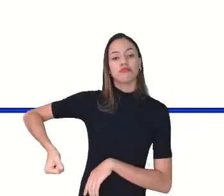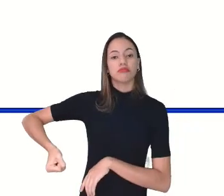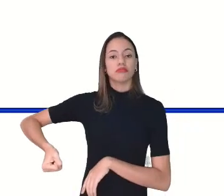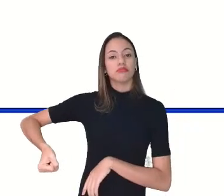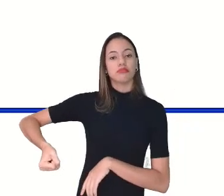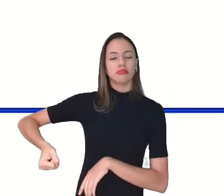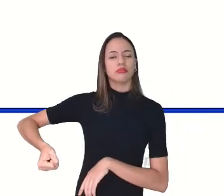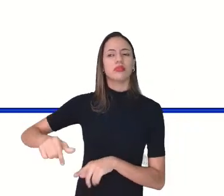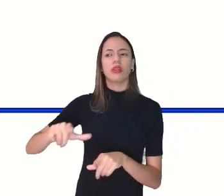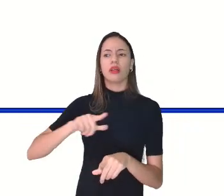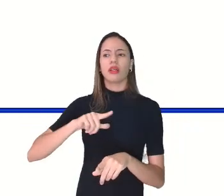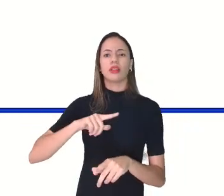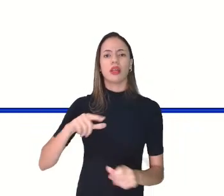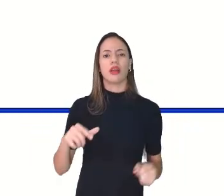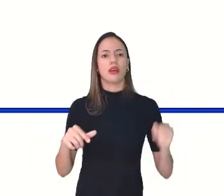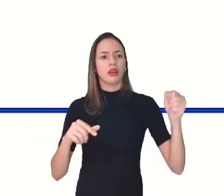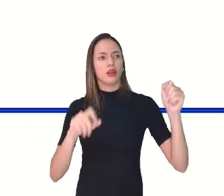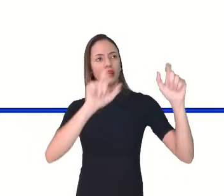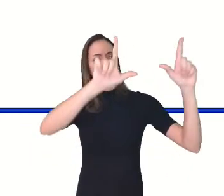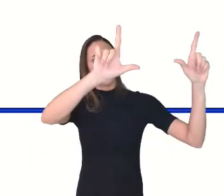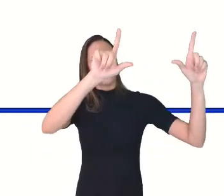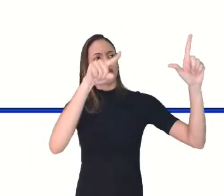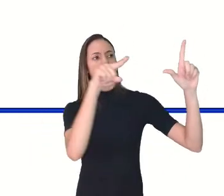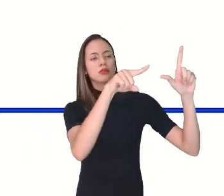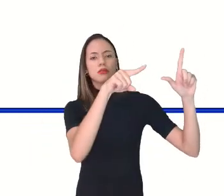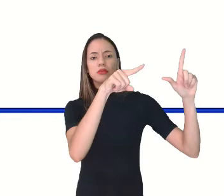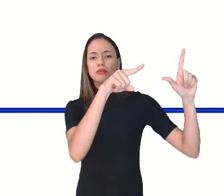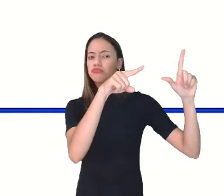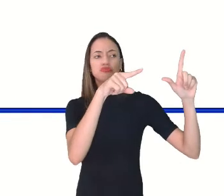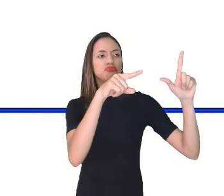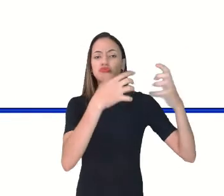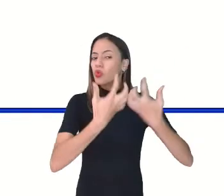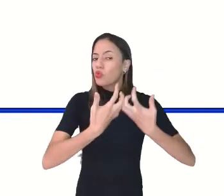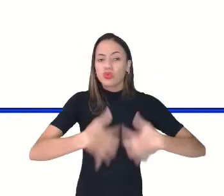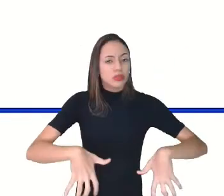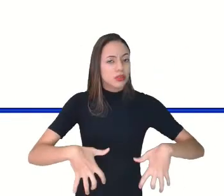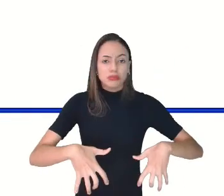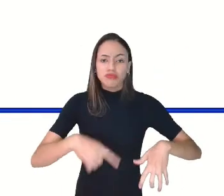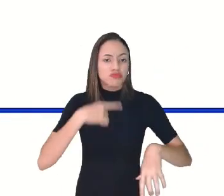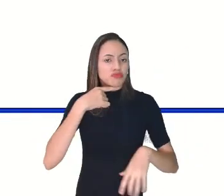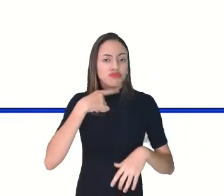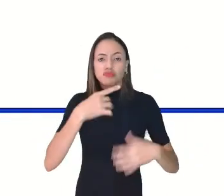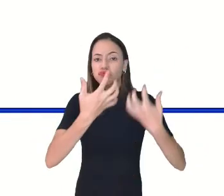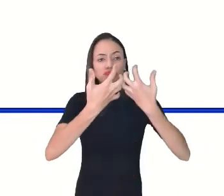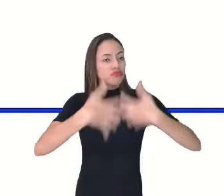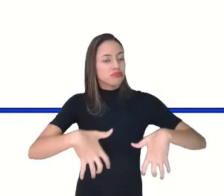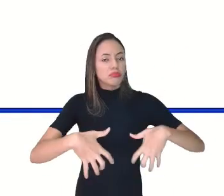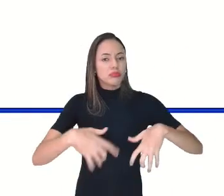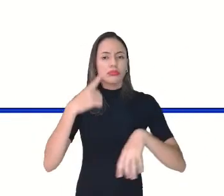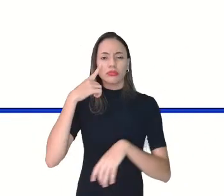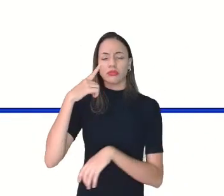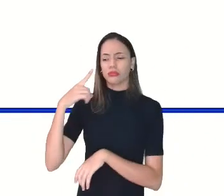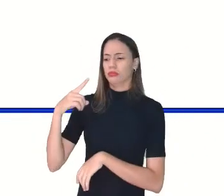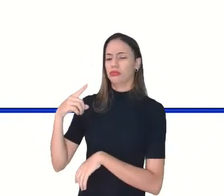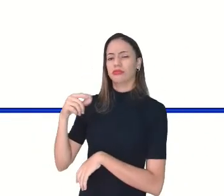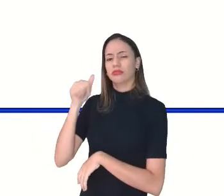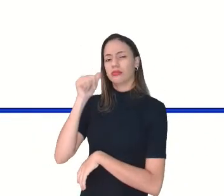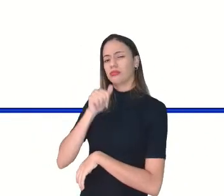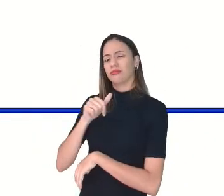uma plaquinha escrito não funciona, tá? E aí, Mafalda,